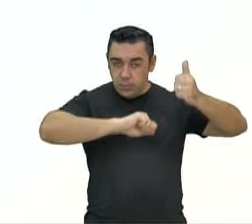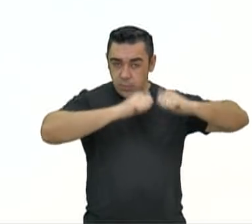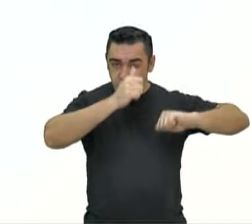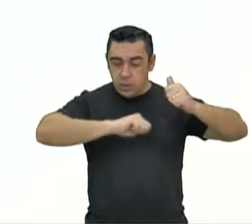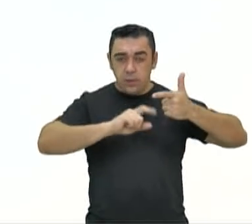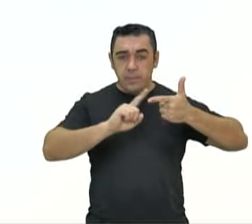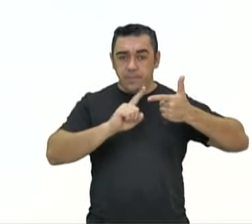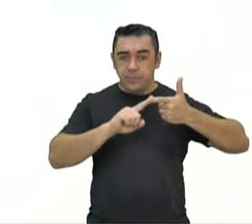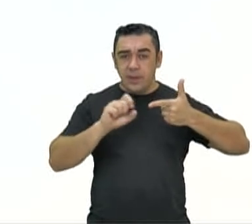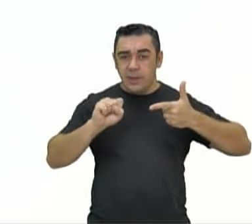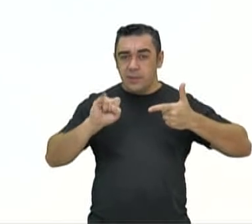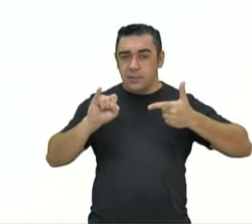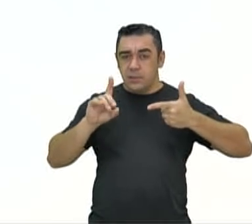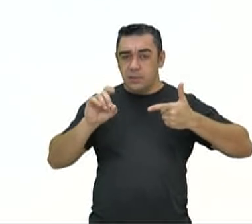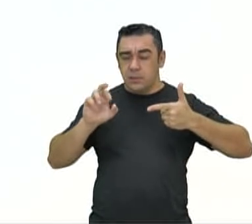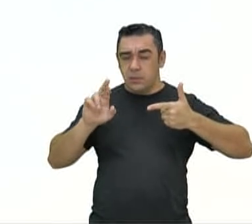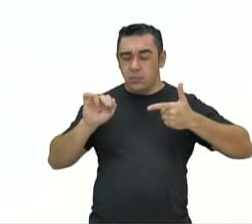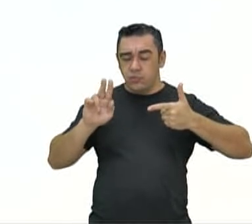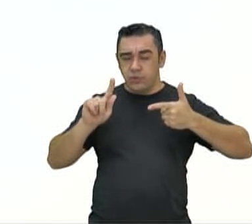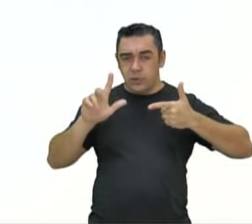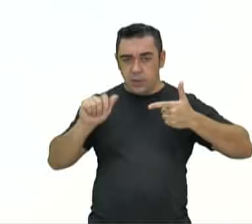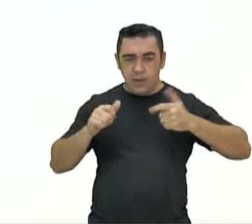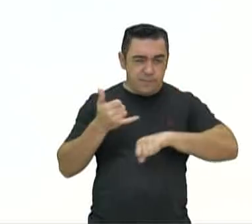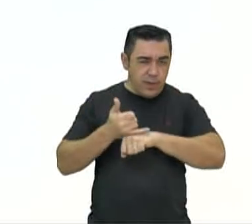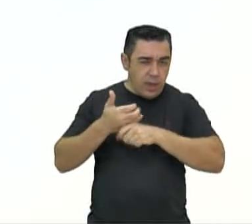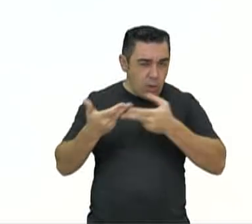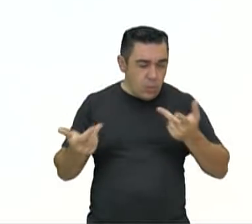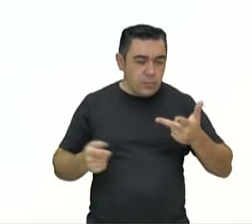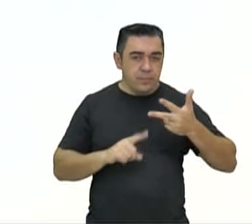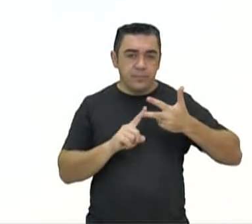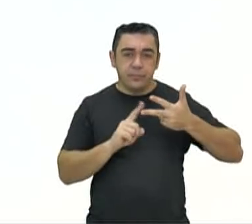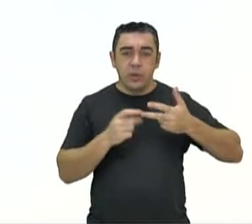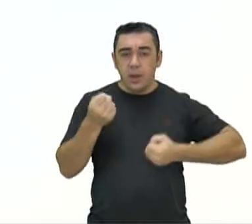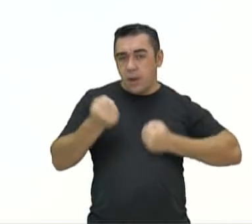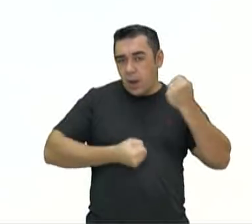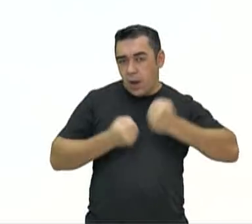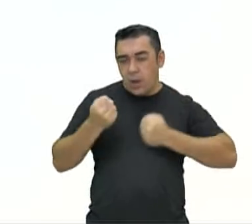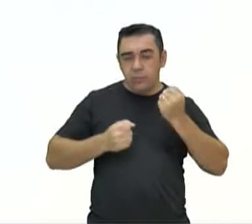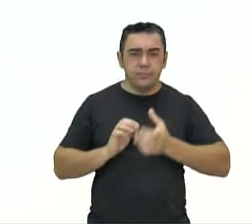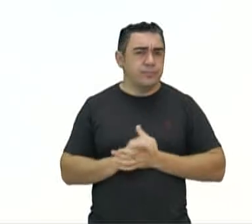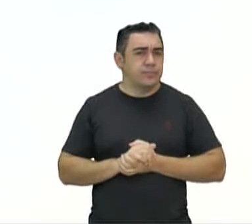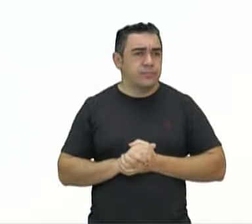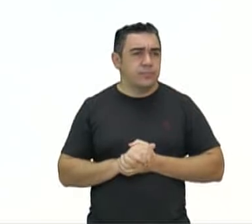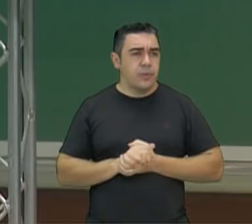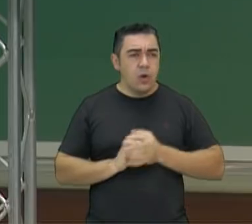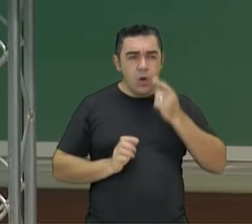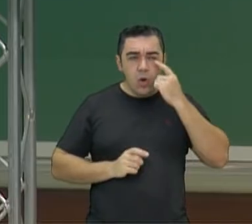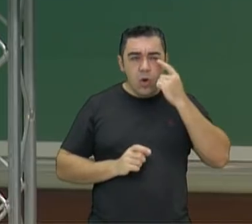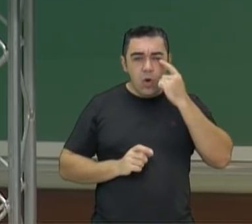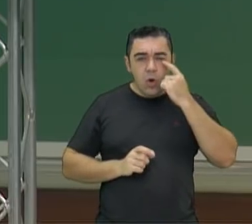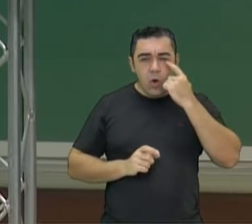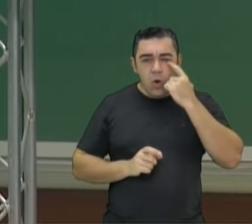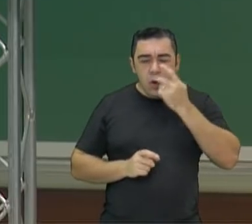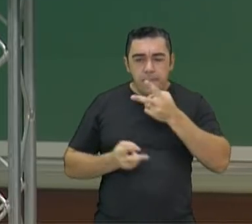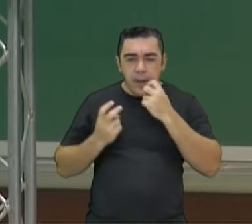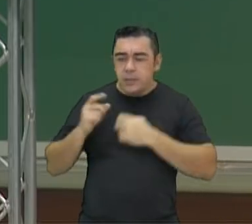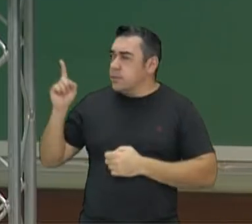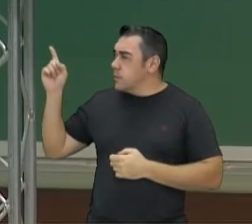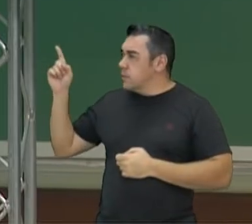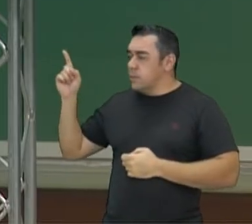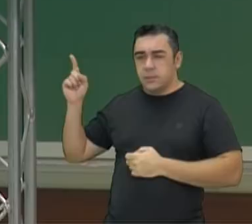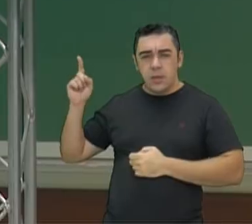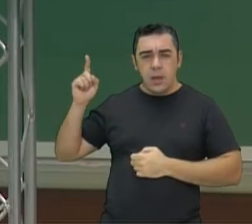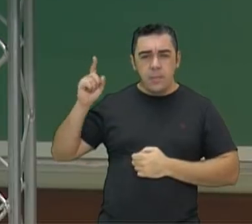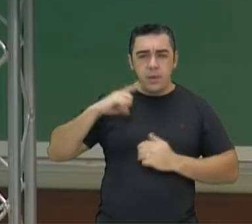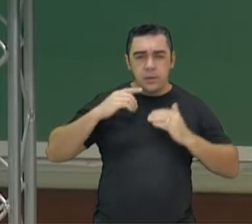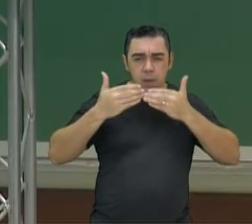indústria siderúrgica, automobilística, mas aí, olha aqui, ó, bem na linha de fronteira entre Estados